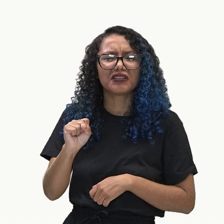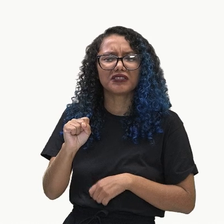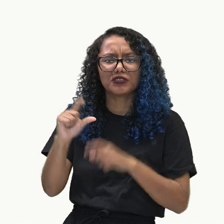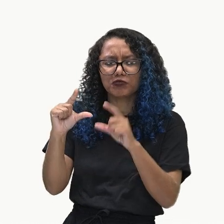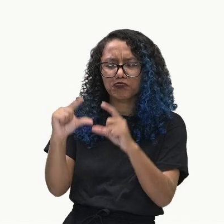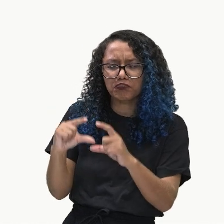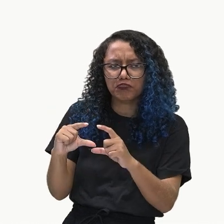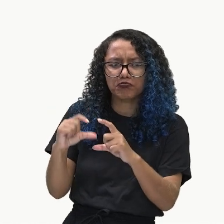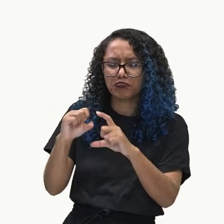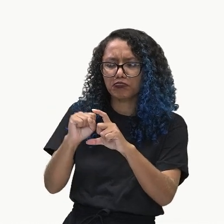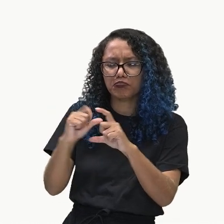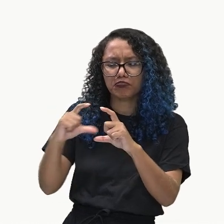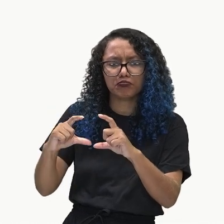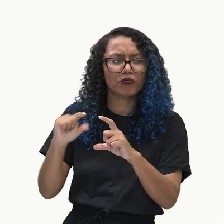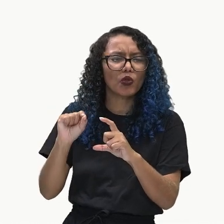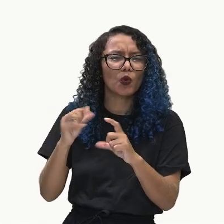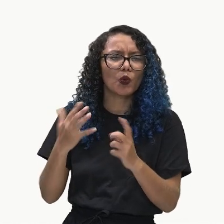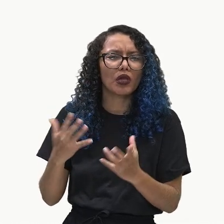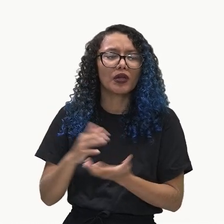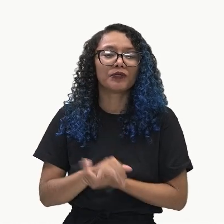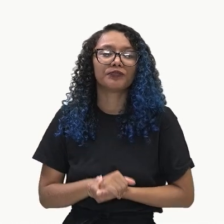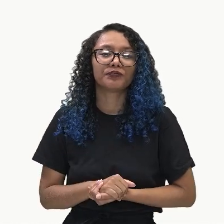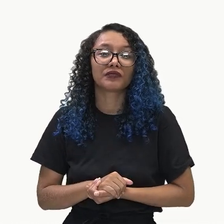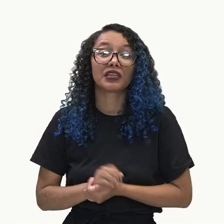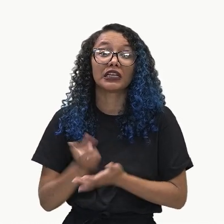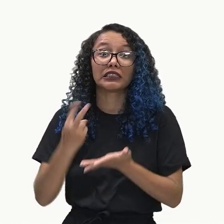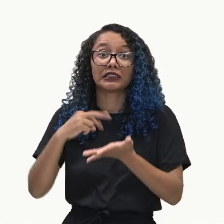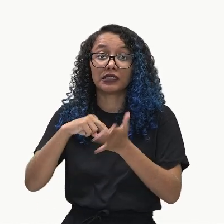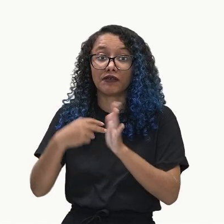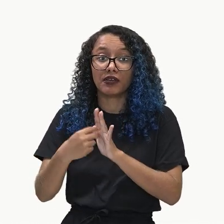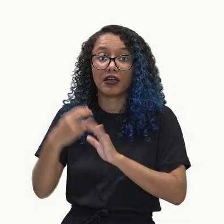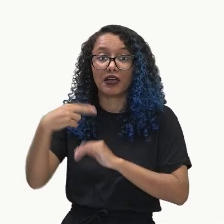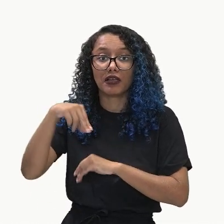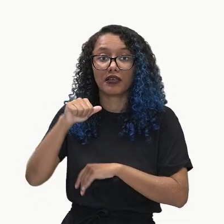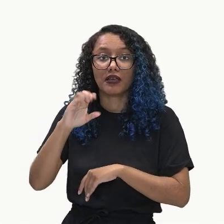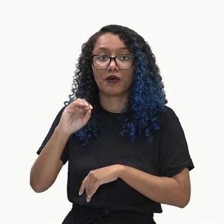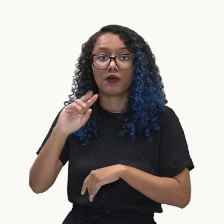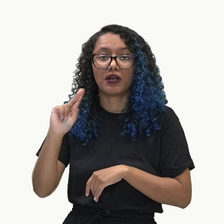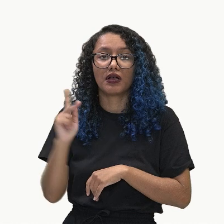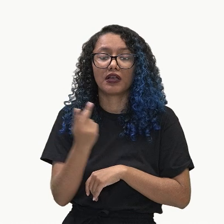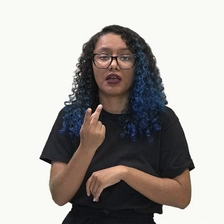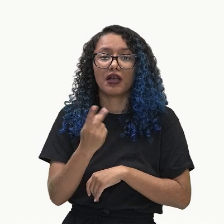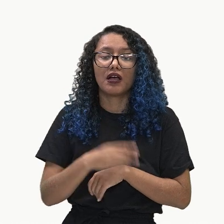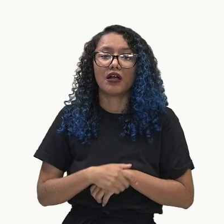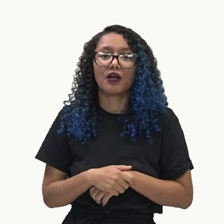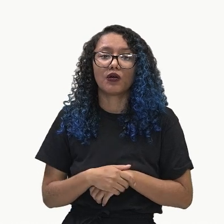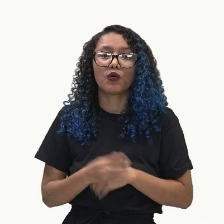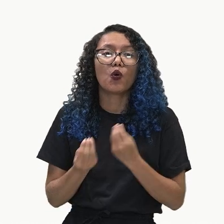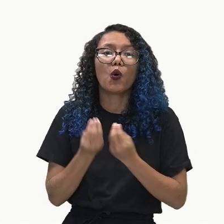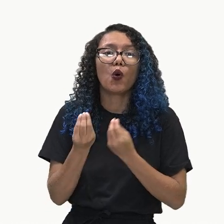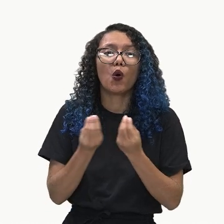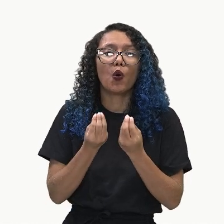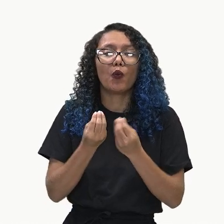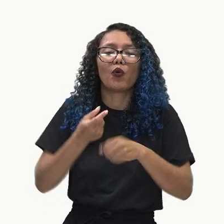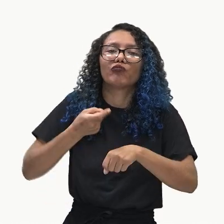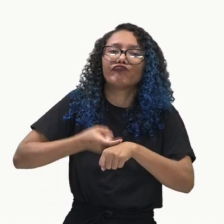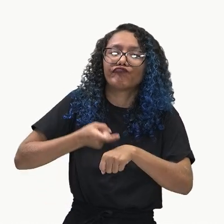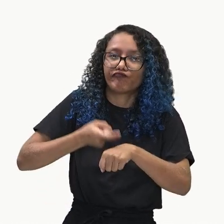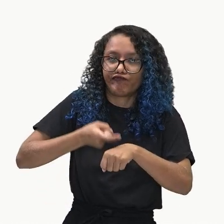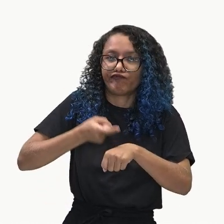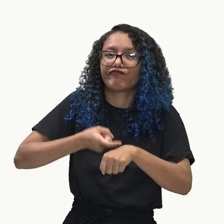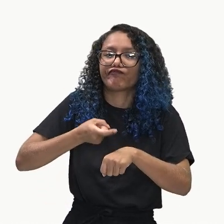bem aqui? É porque o hidróxido de sódio, ele está no estado sólido,